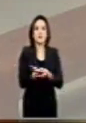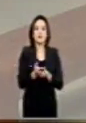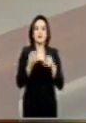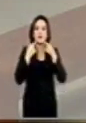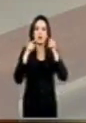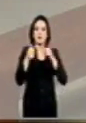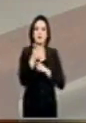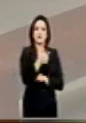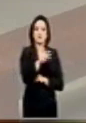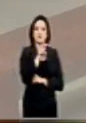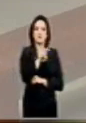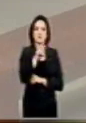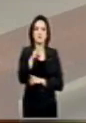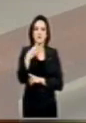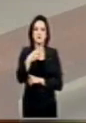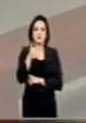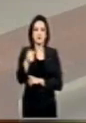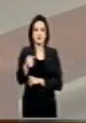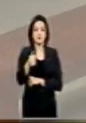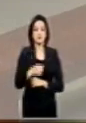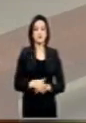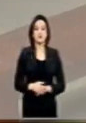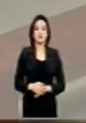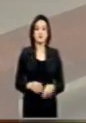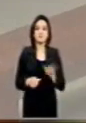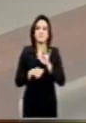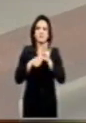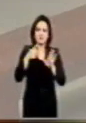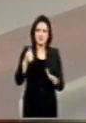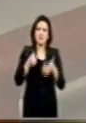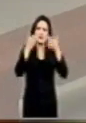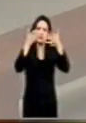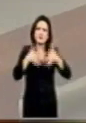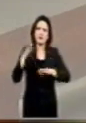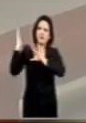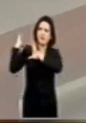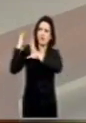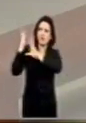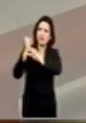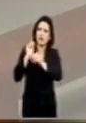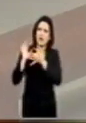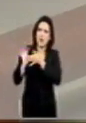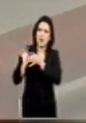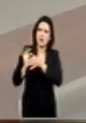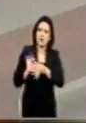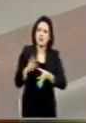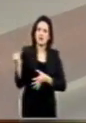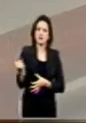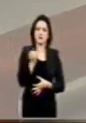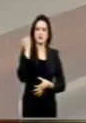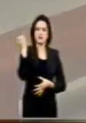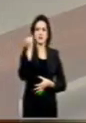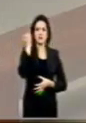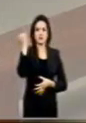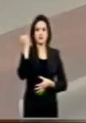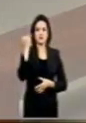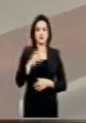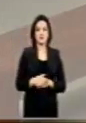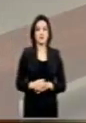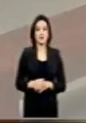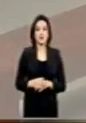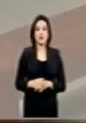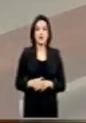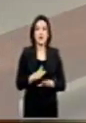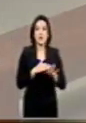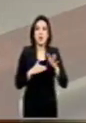25.537. Bom, primeiramente, contextualizar esse caso que é muito importante, ainda mais atualmente. As batalhas